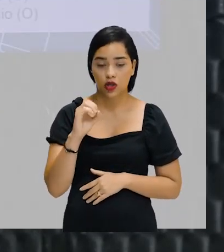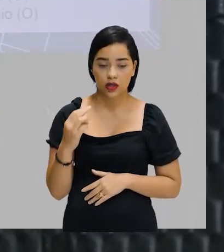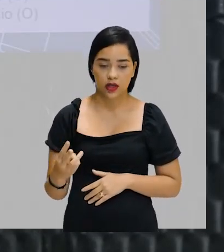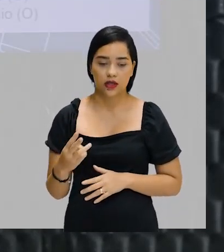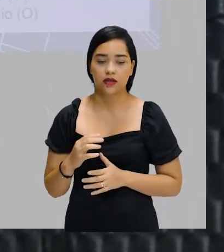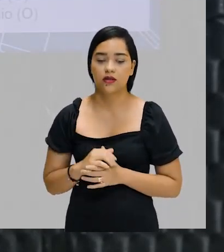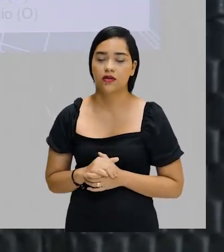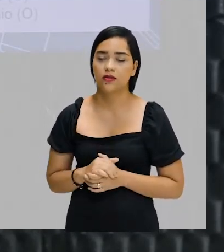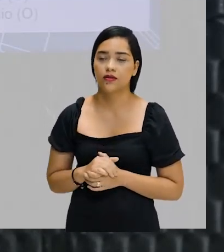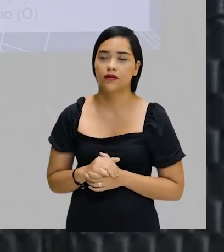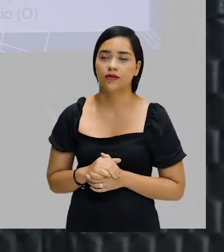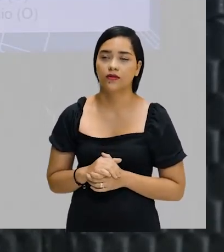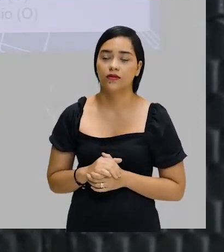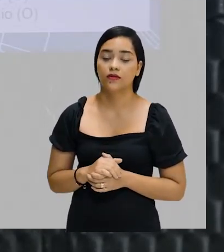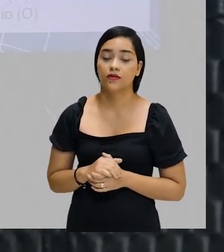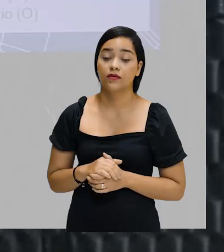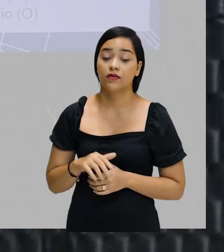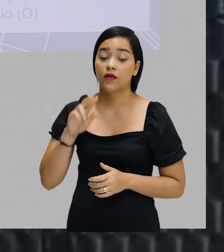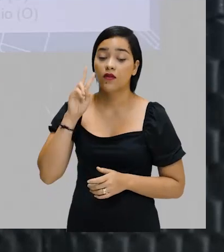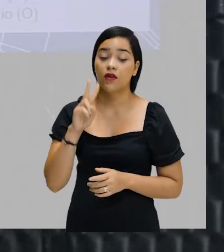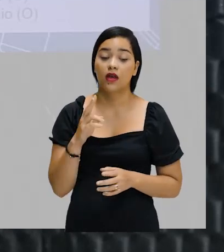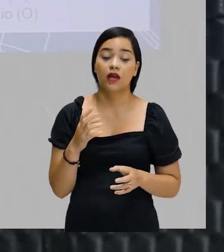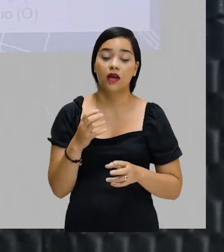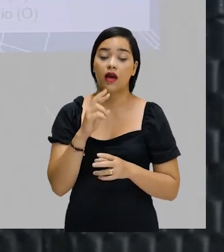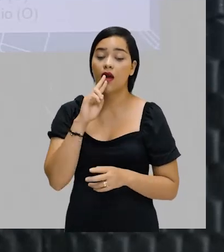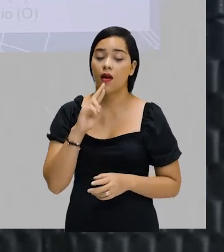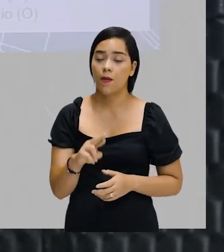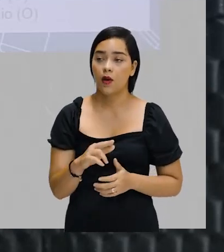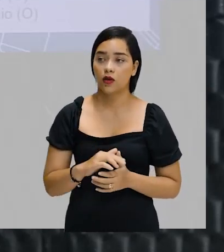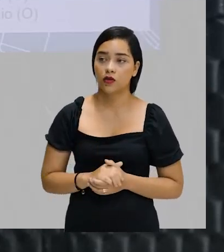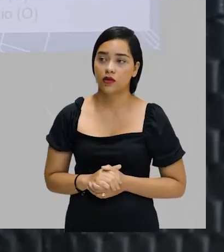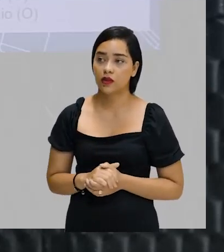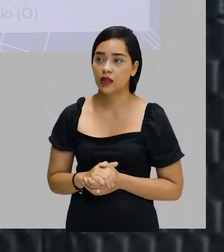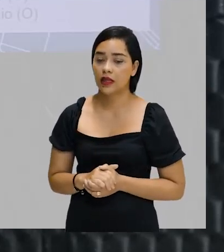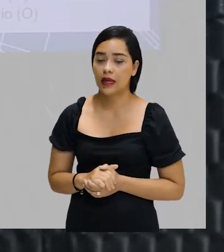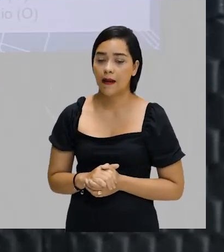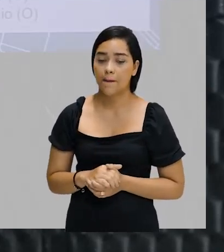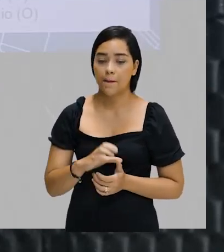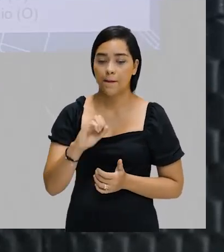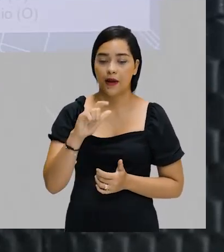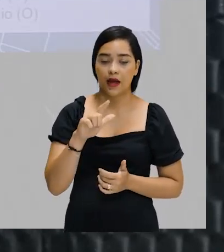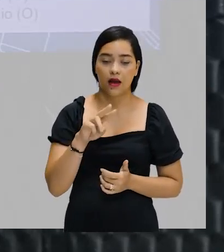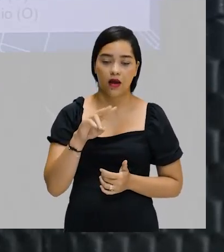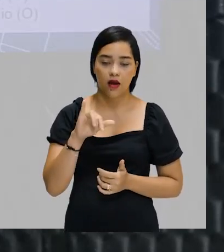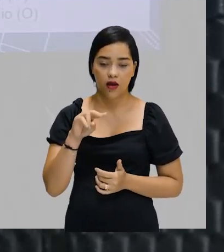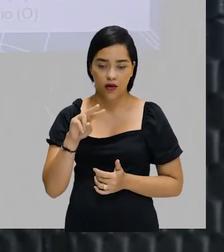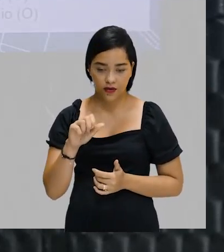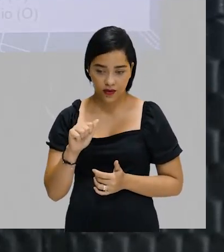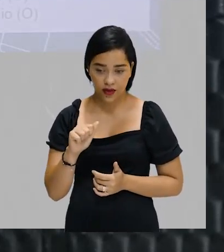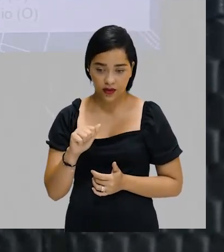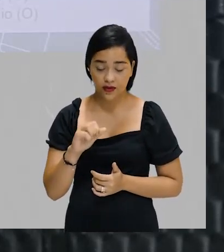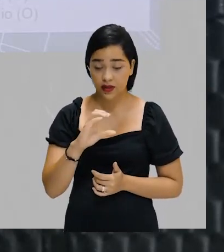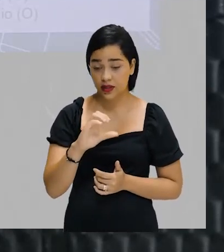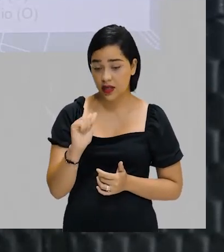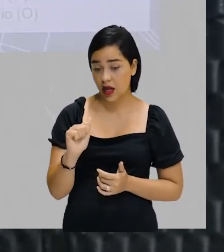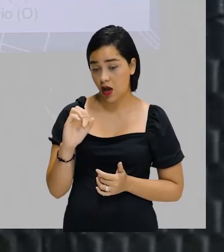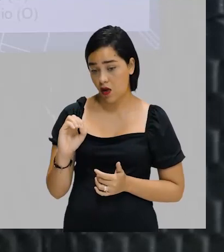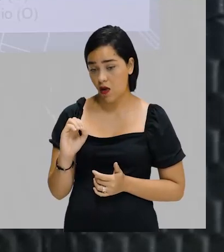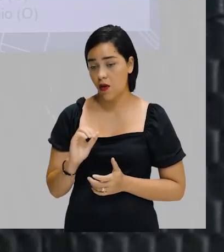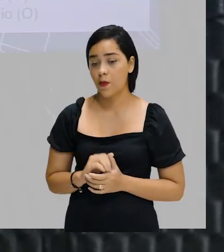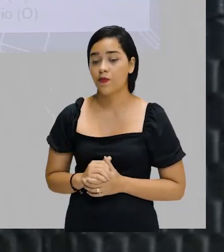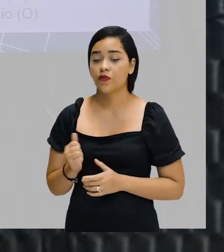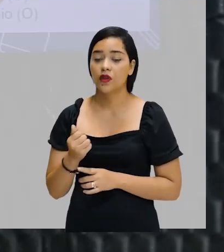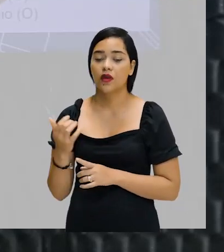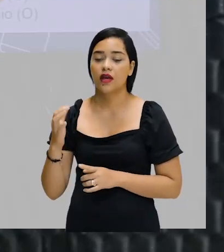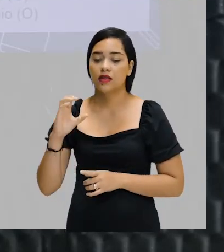CaCO3, ok? E olha aqui o resultado, a cal viva, o óxido de cálcio, CaO, e